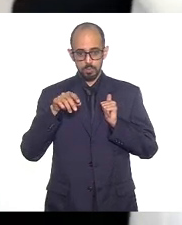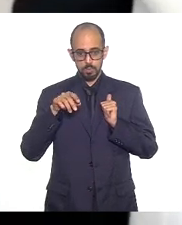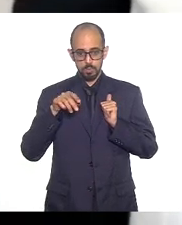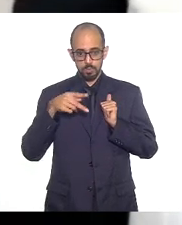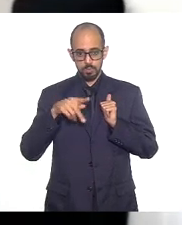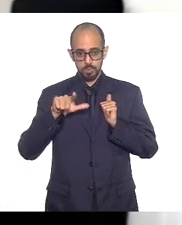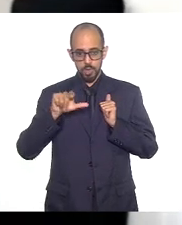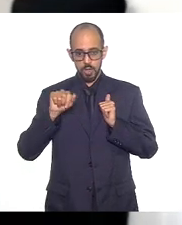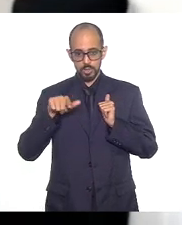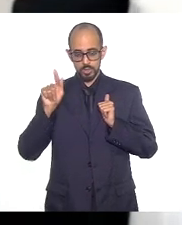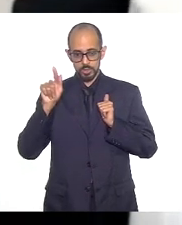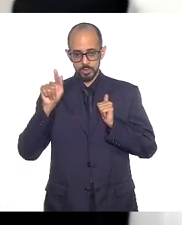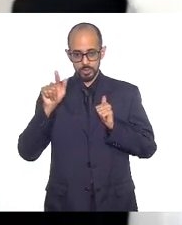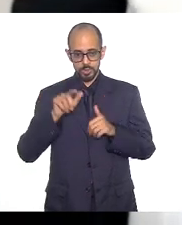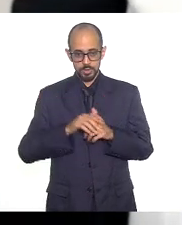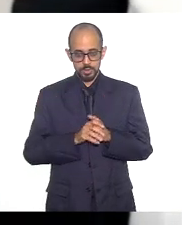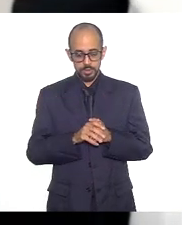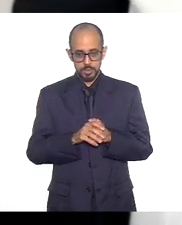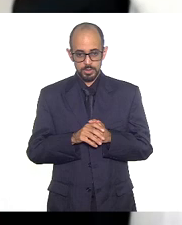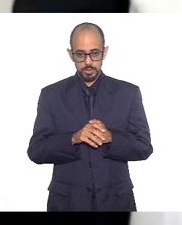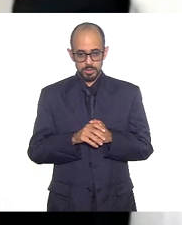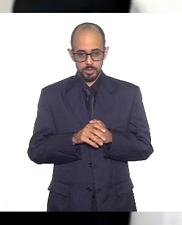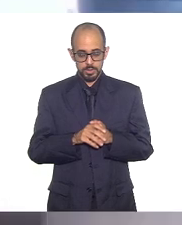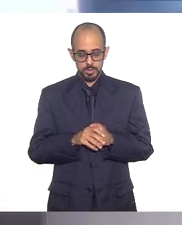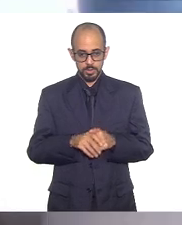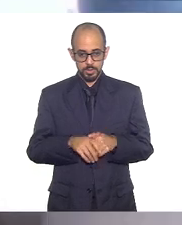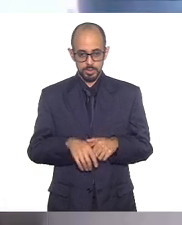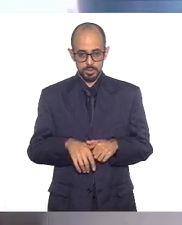Deputado Alexandre Knoploch.